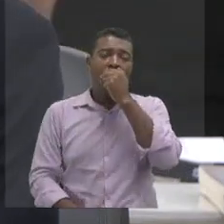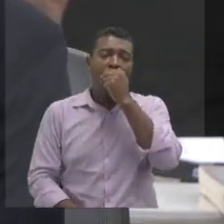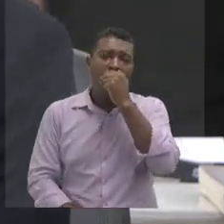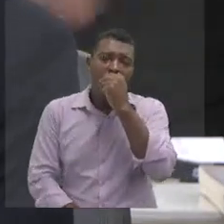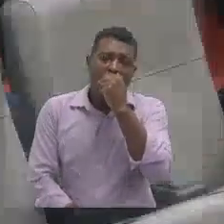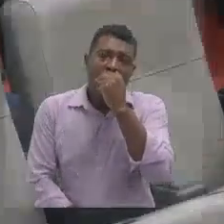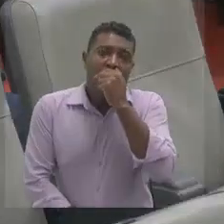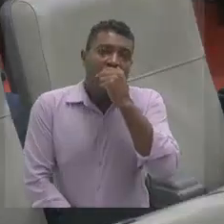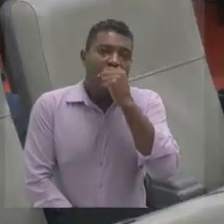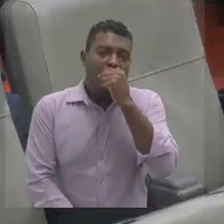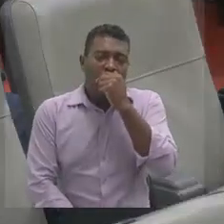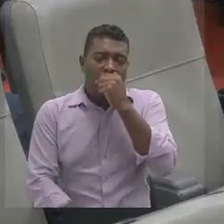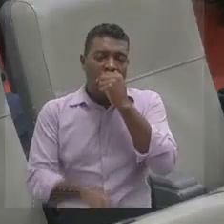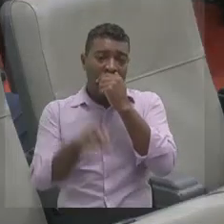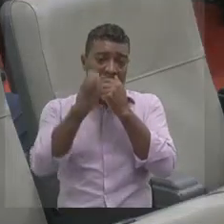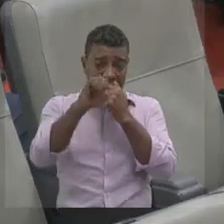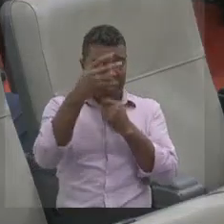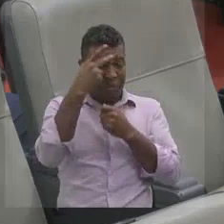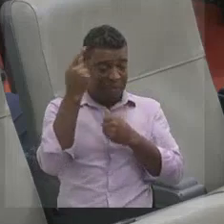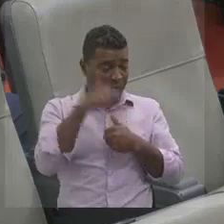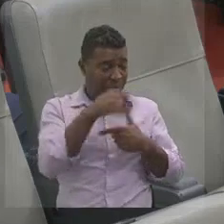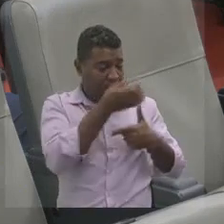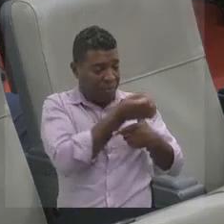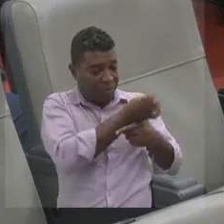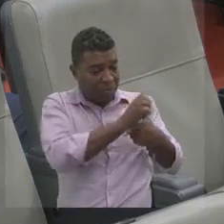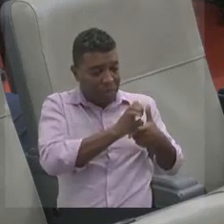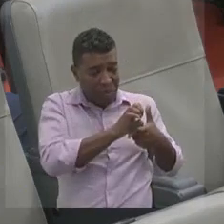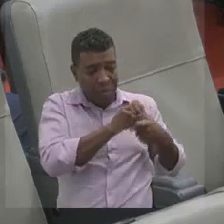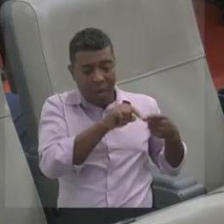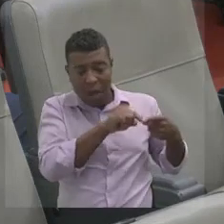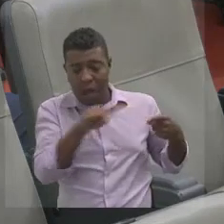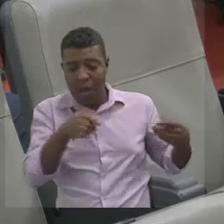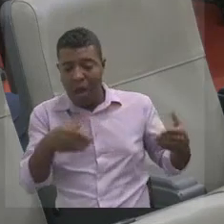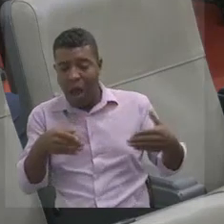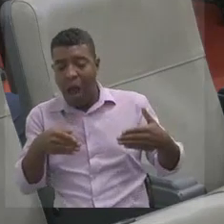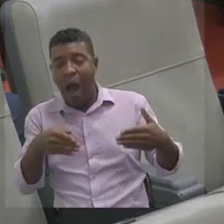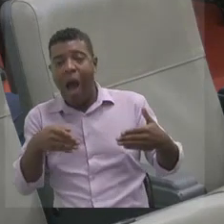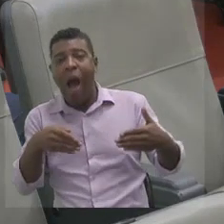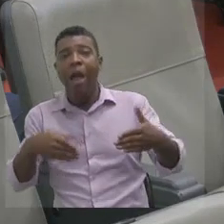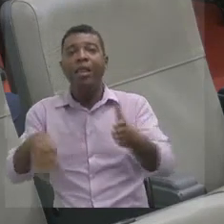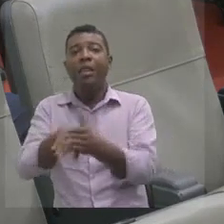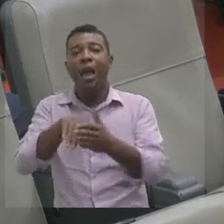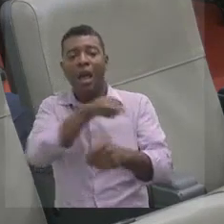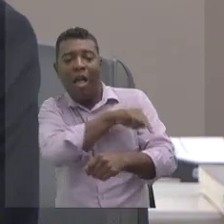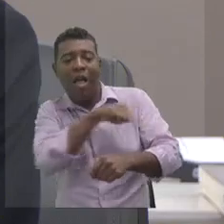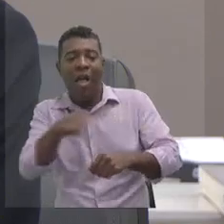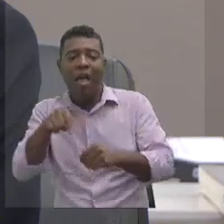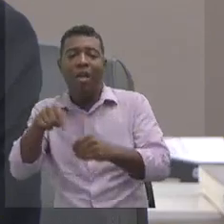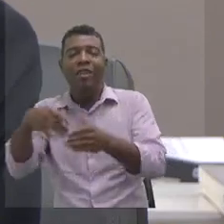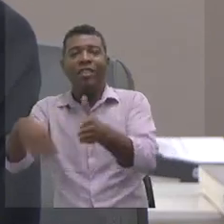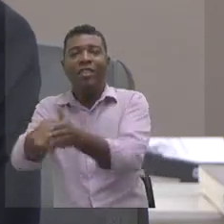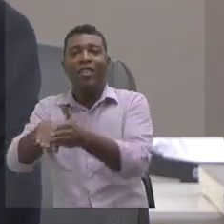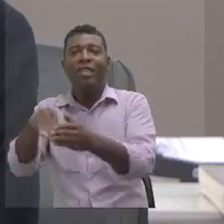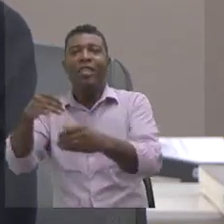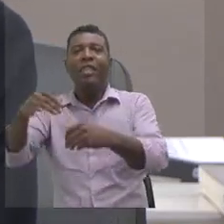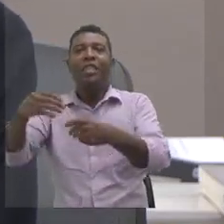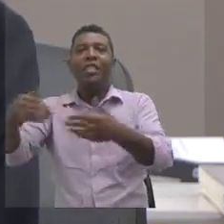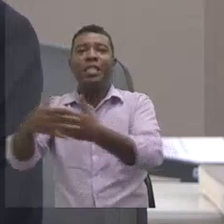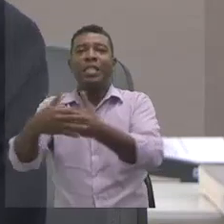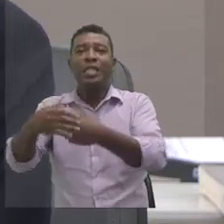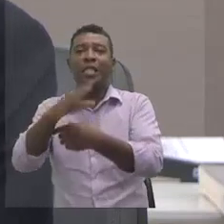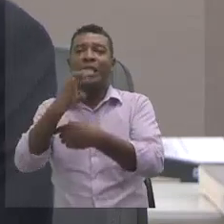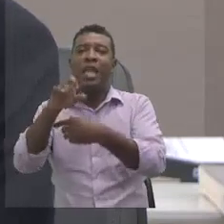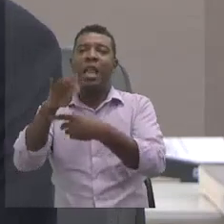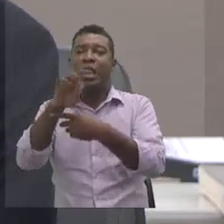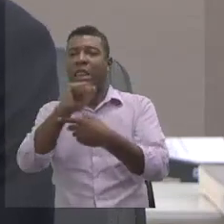Eldorado até a plataforma Central o tempo de viagem aqui já reduziu da ordem de 25%. com melhorias né do sistema né